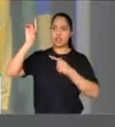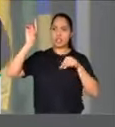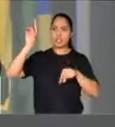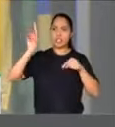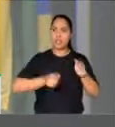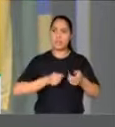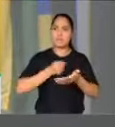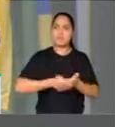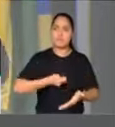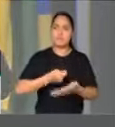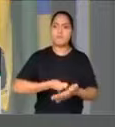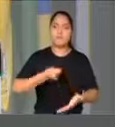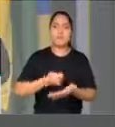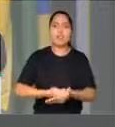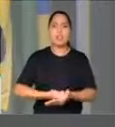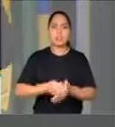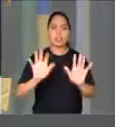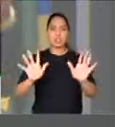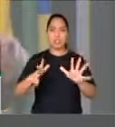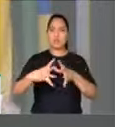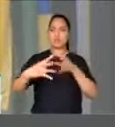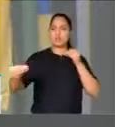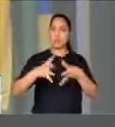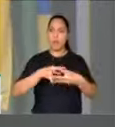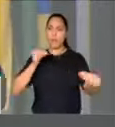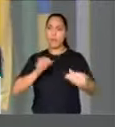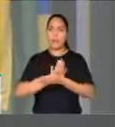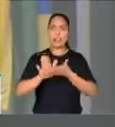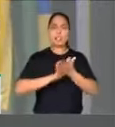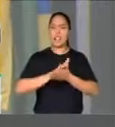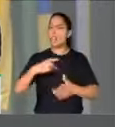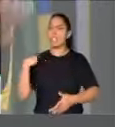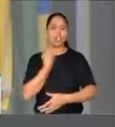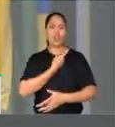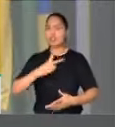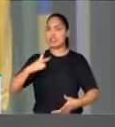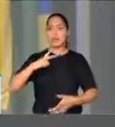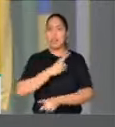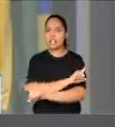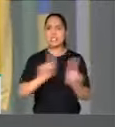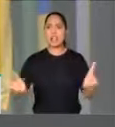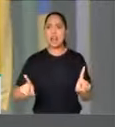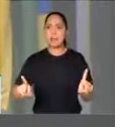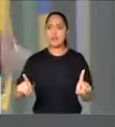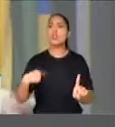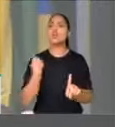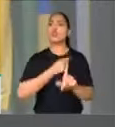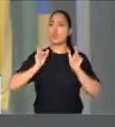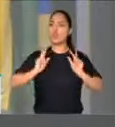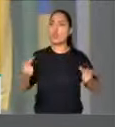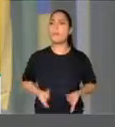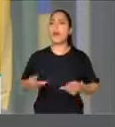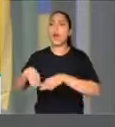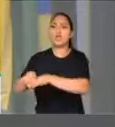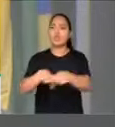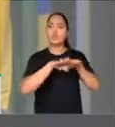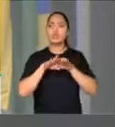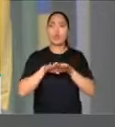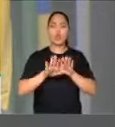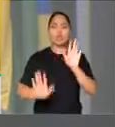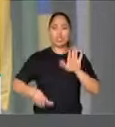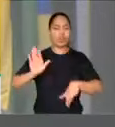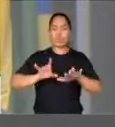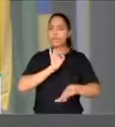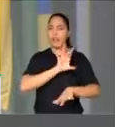ela nunca apareça, nem sombra, em fantasma, em lugar nenhum. Porque nós não merecemos ser... Nós somos seres humanos, todos. Não falo só